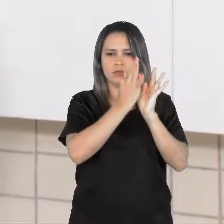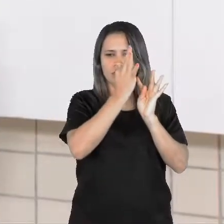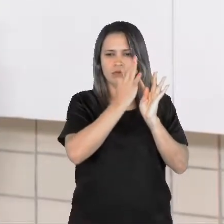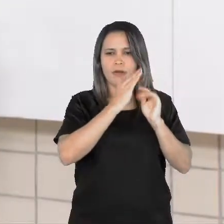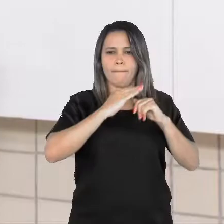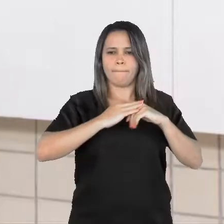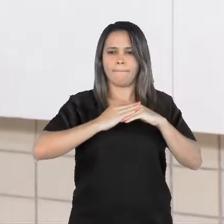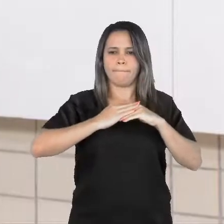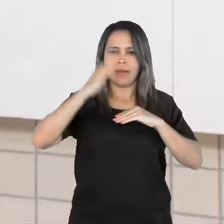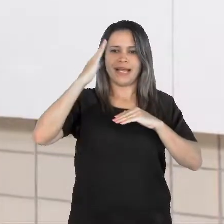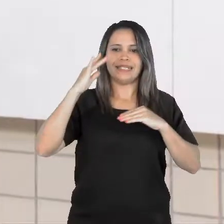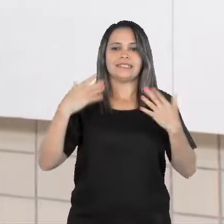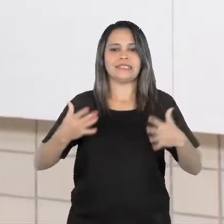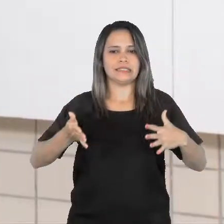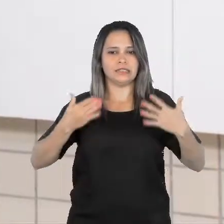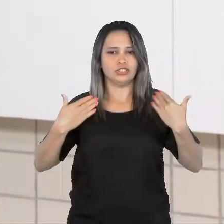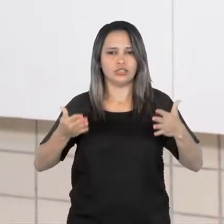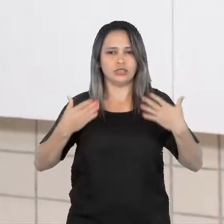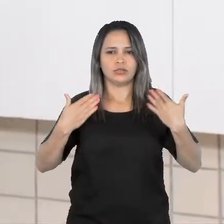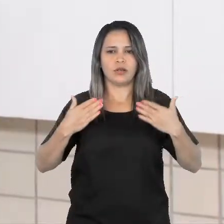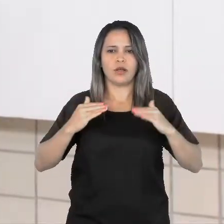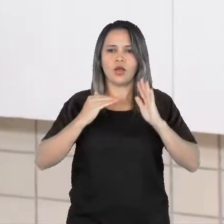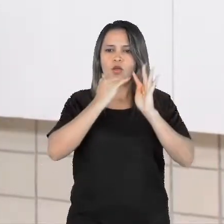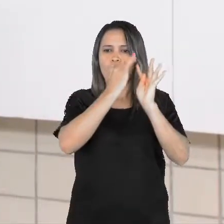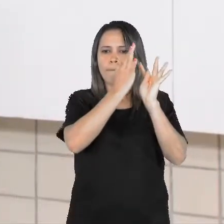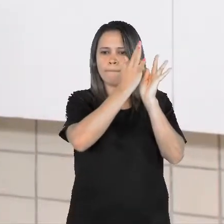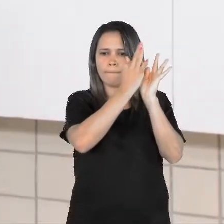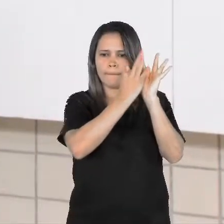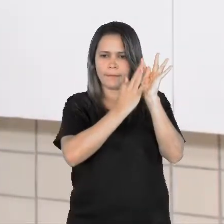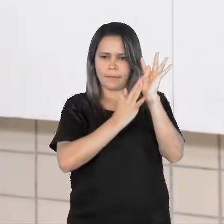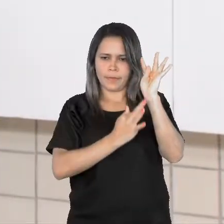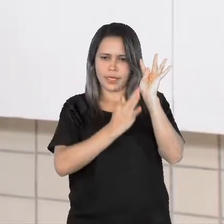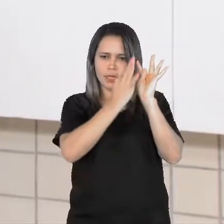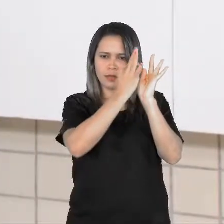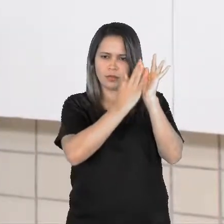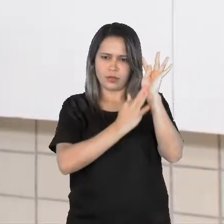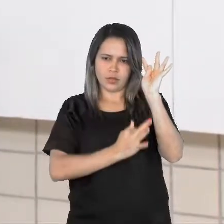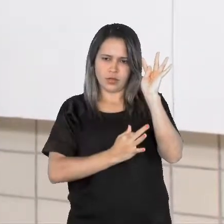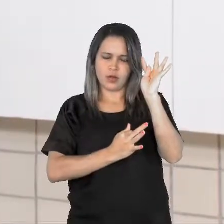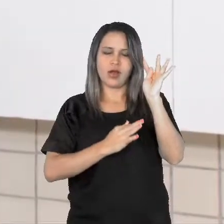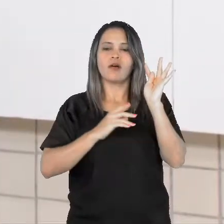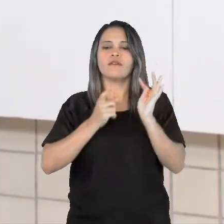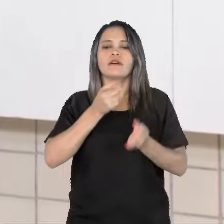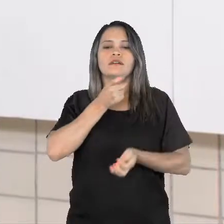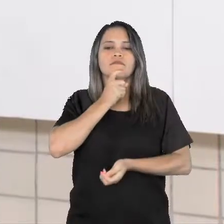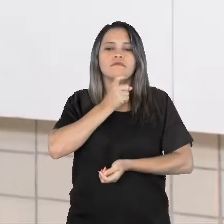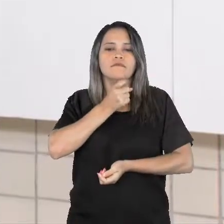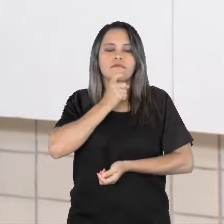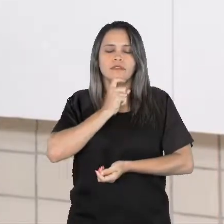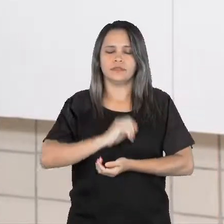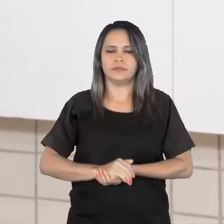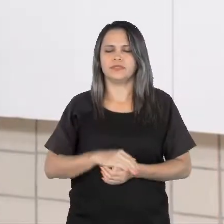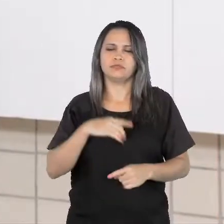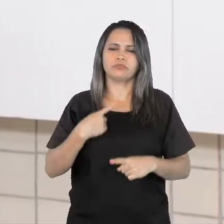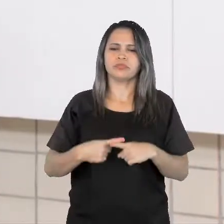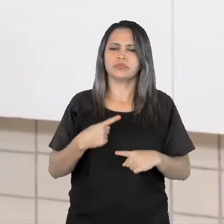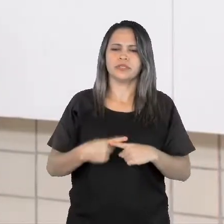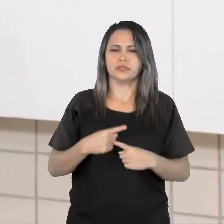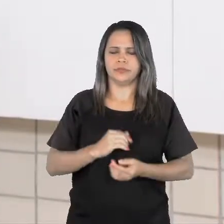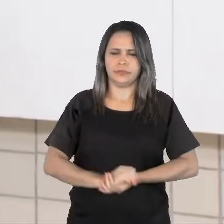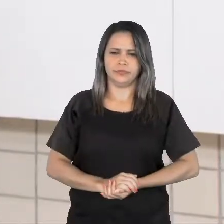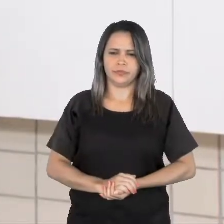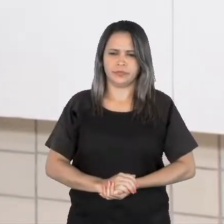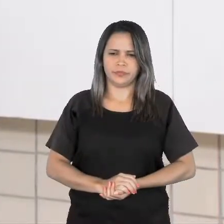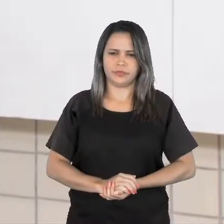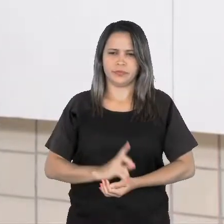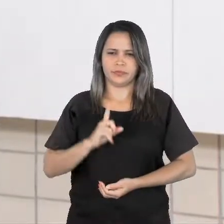mais calor. Quanto menor a temperatura, mais frio. E por que isso?